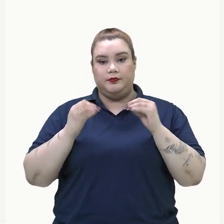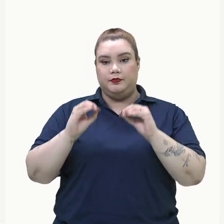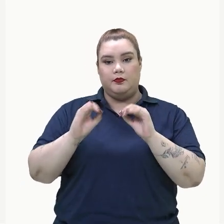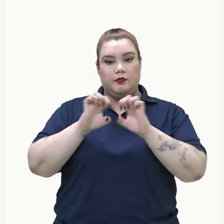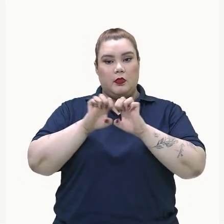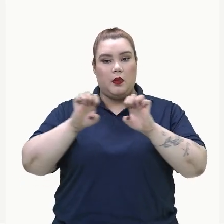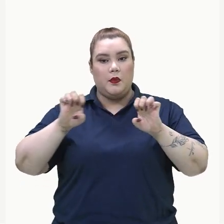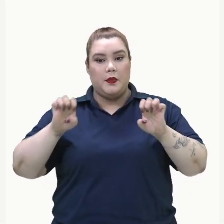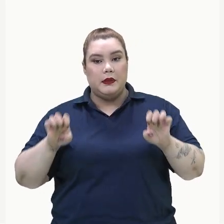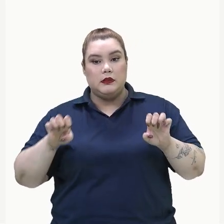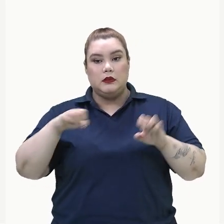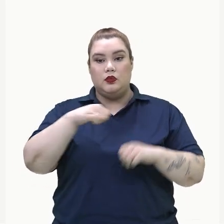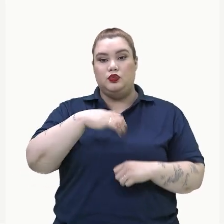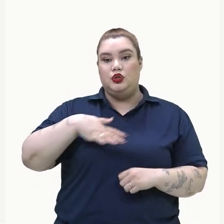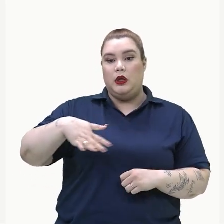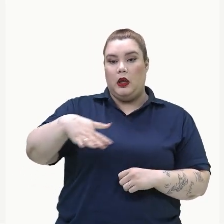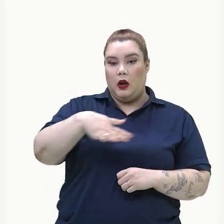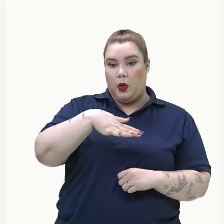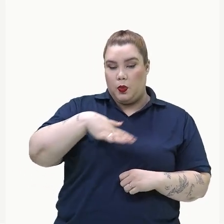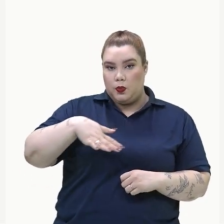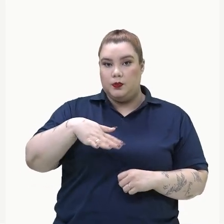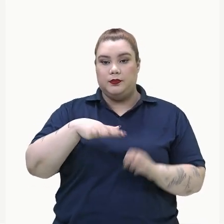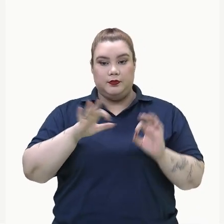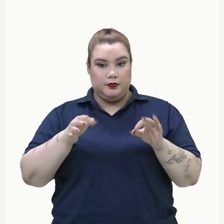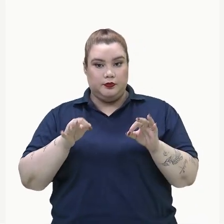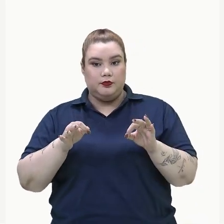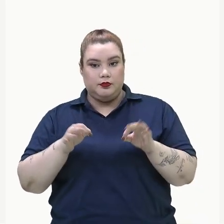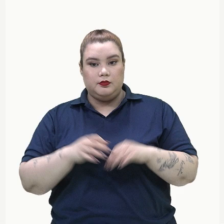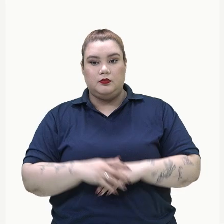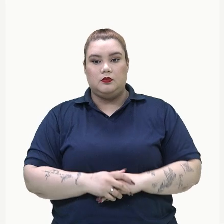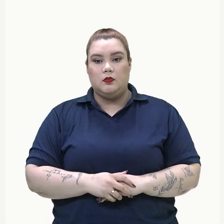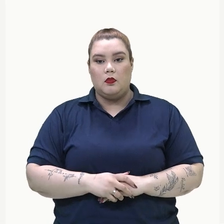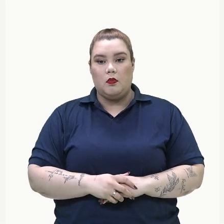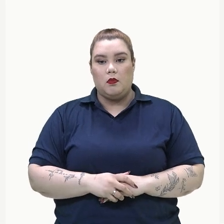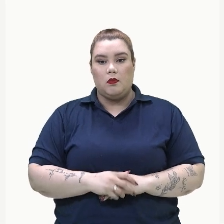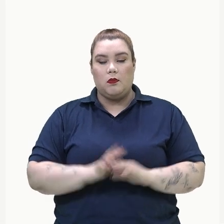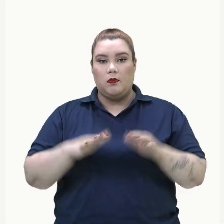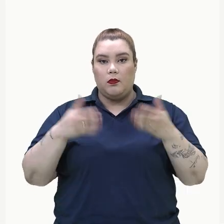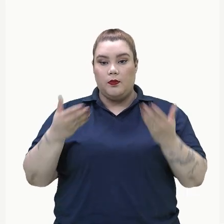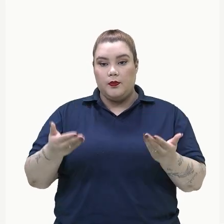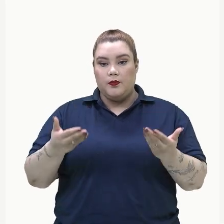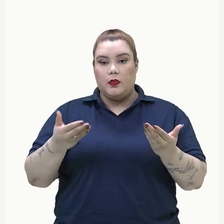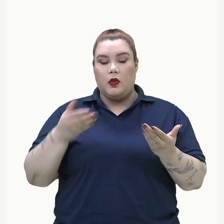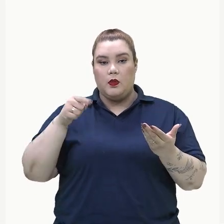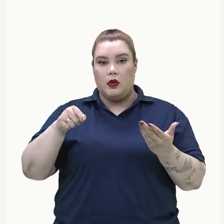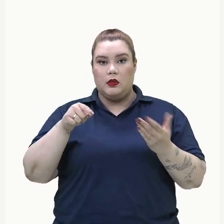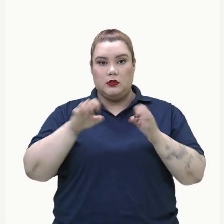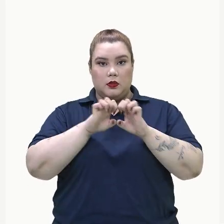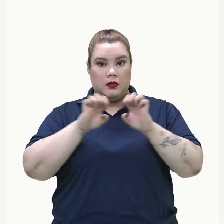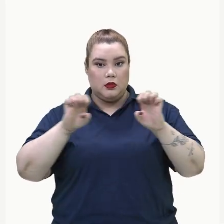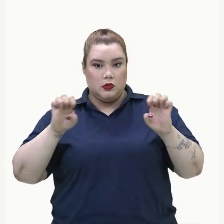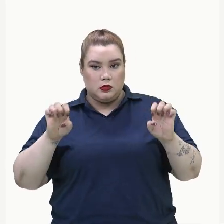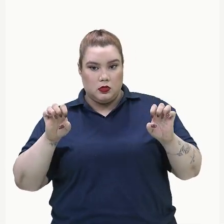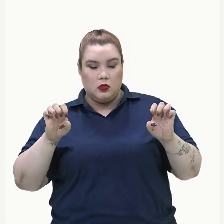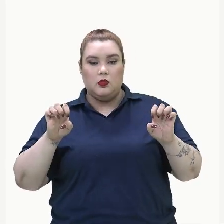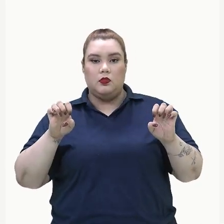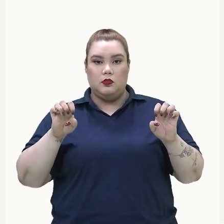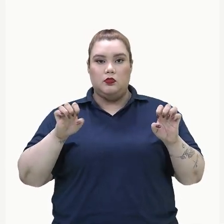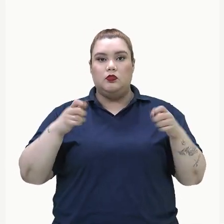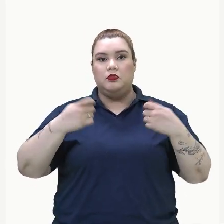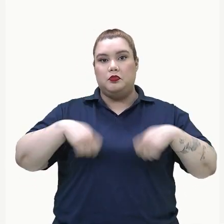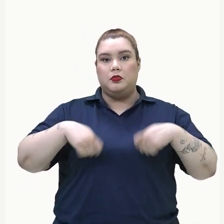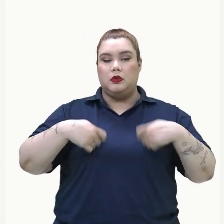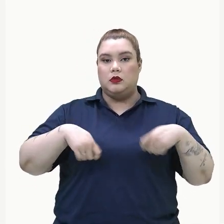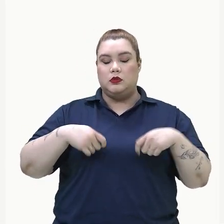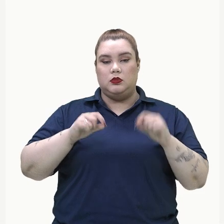equação geral, tá? Então, para escrever aí na forma geral, a gente